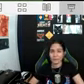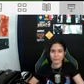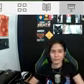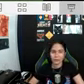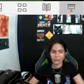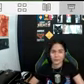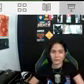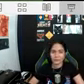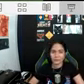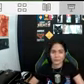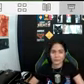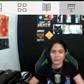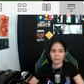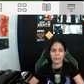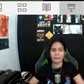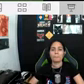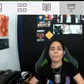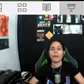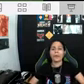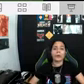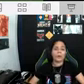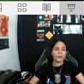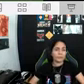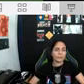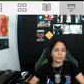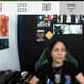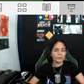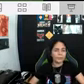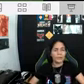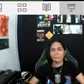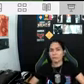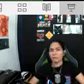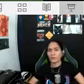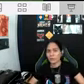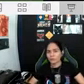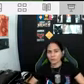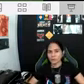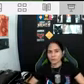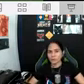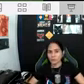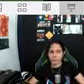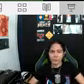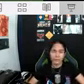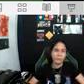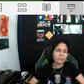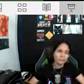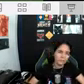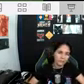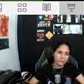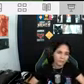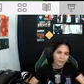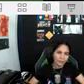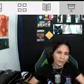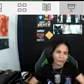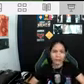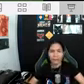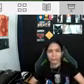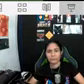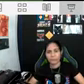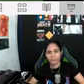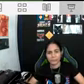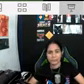estudo observacional. Aqui são só alguns exemplos, tá? Um trabalho de campo ou no laboratório, ou um trabalho